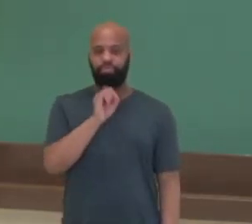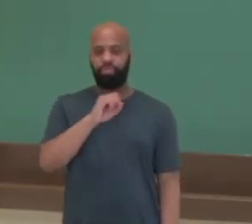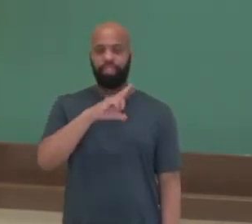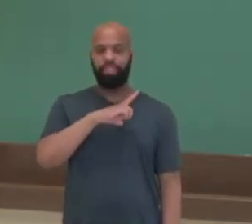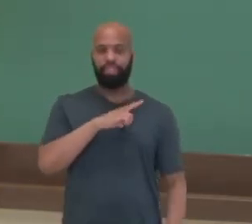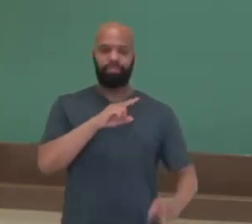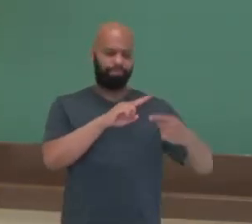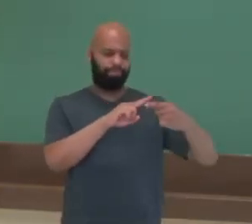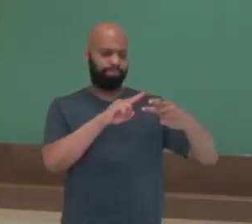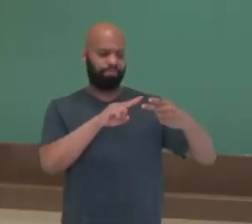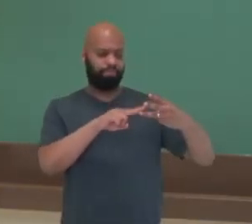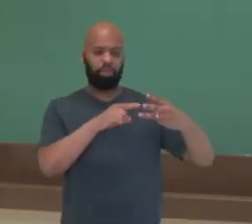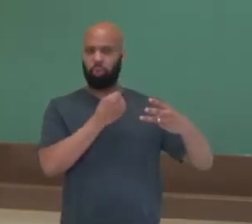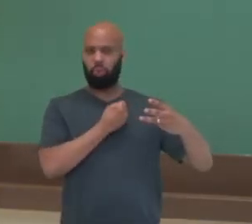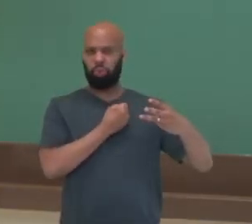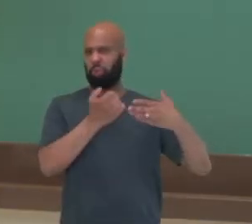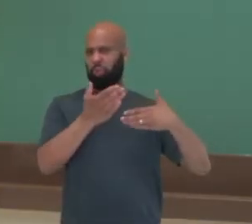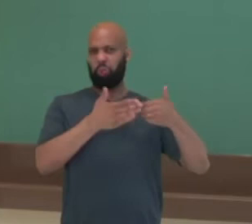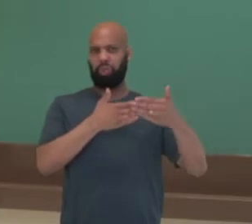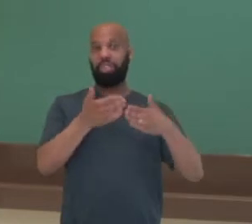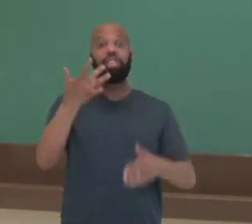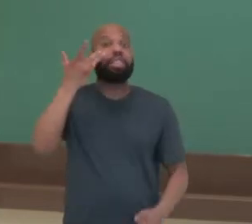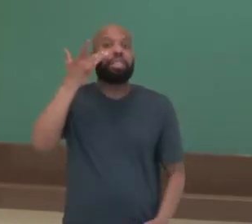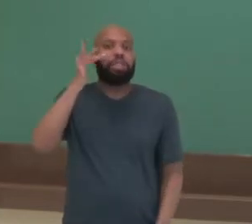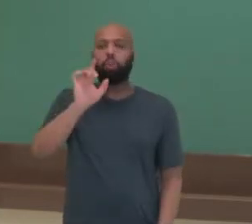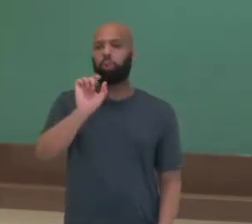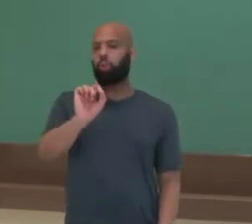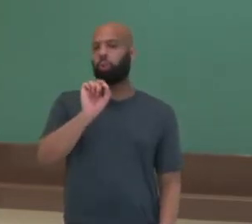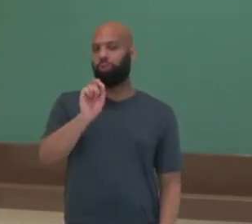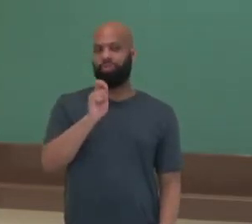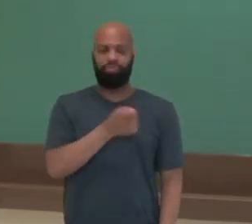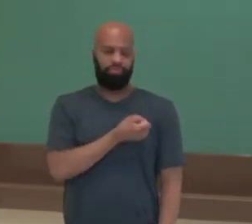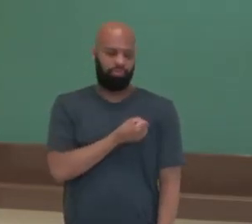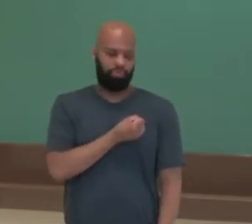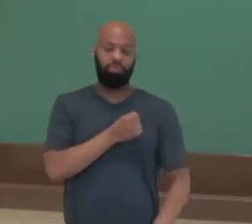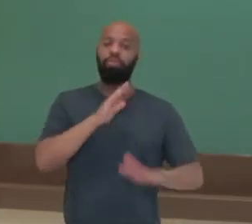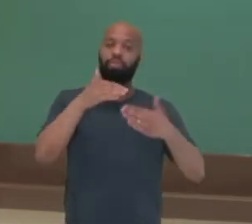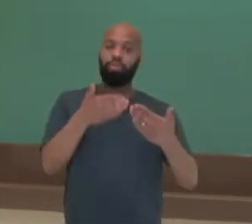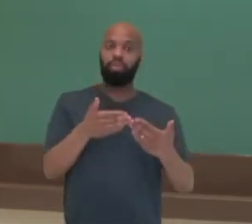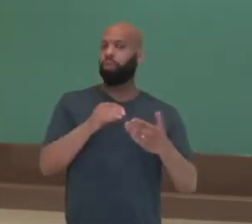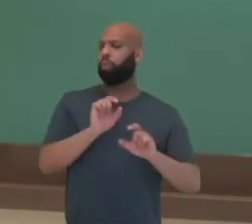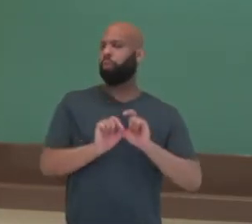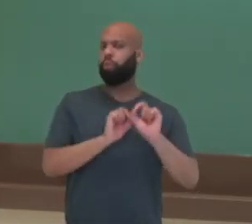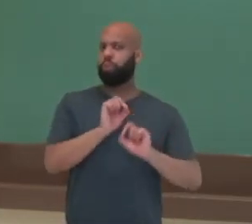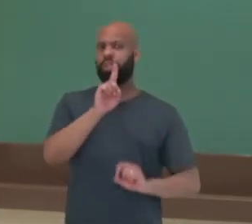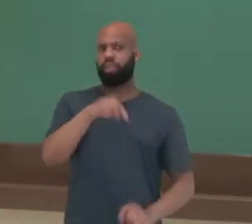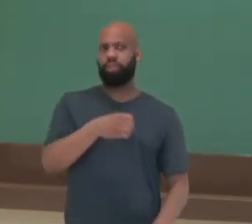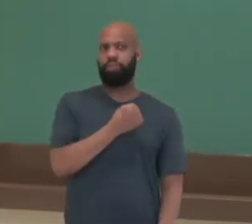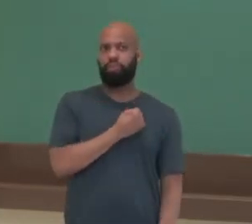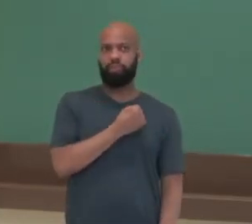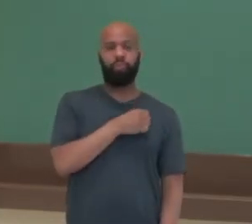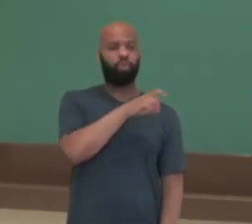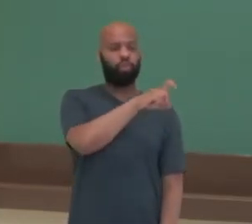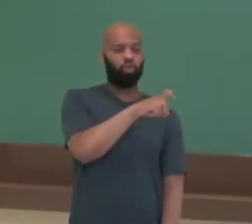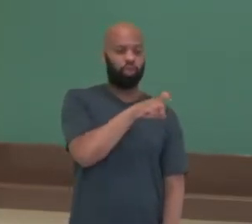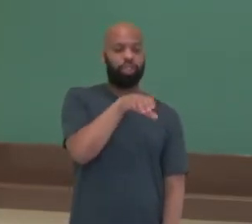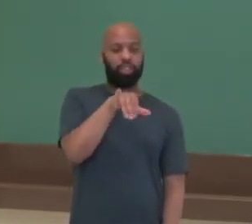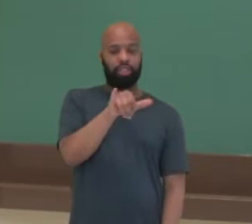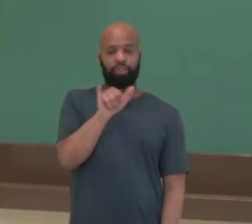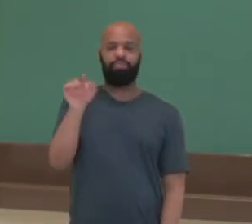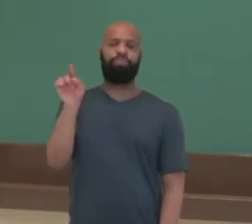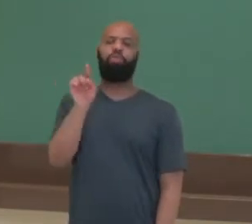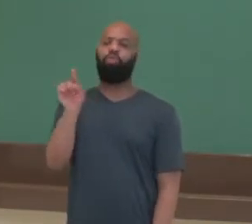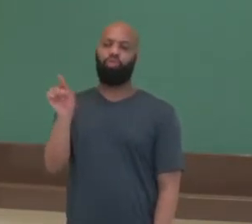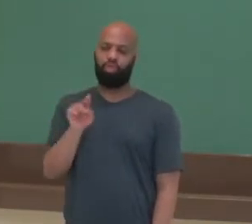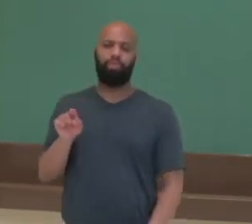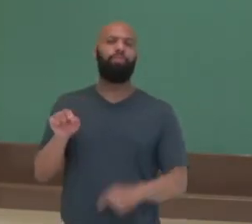três números quaisquer. Eu não sei quais são esses números, então eu vou chamar esses números de x, y